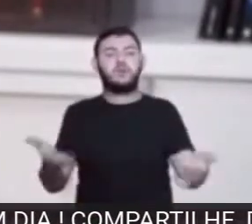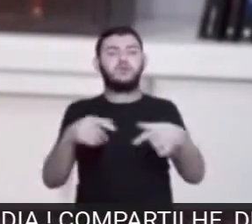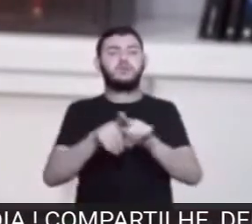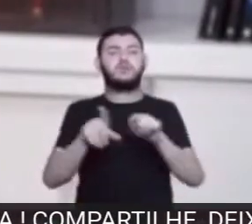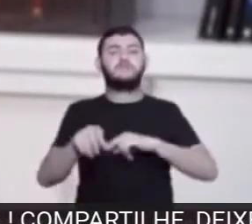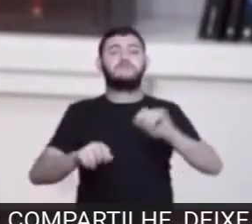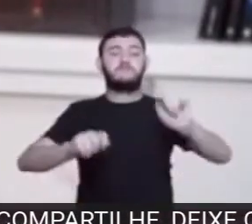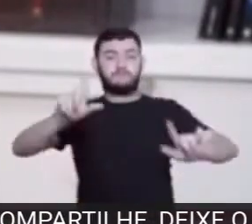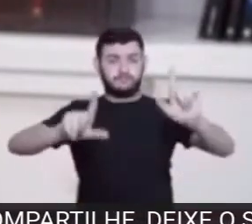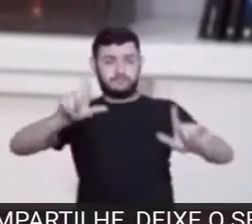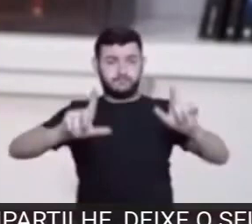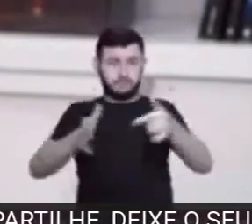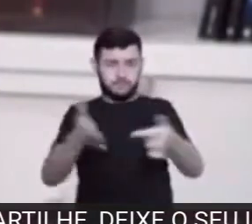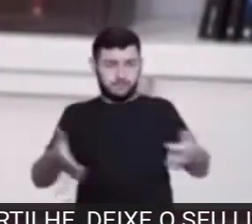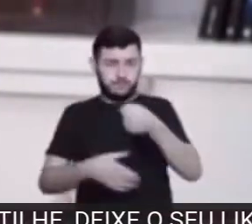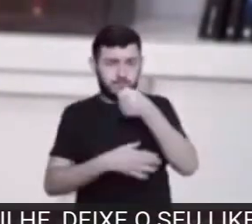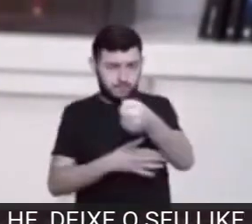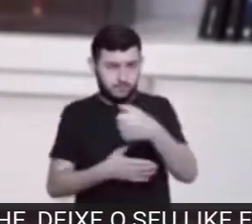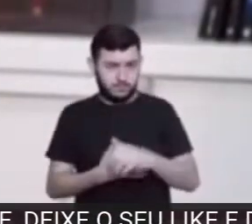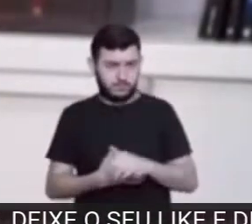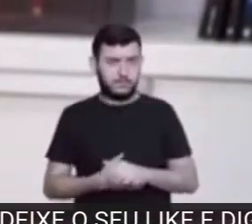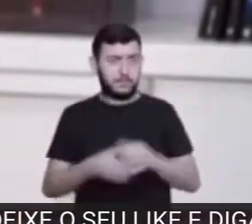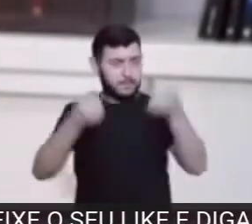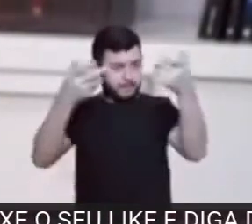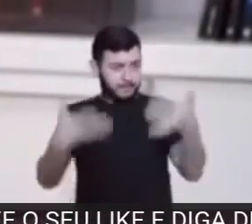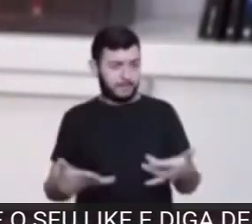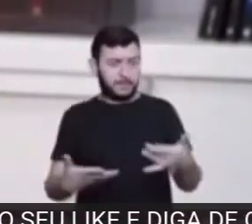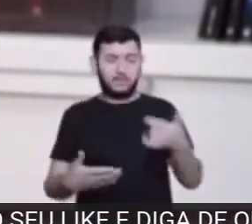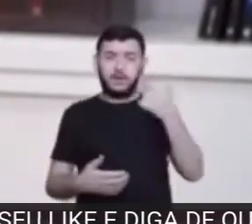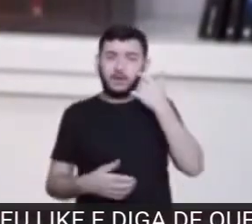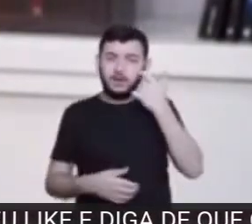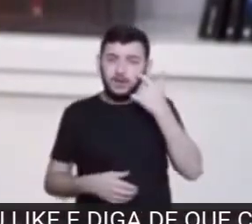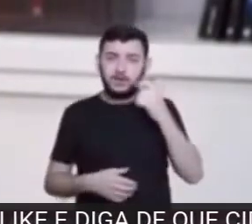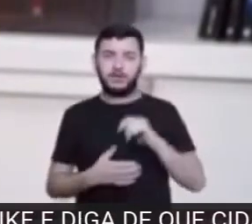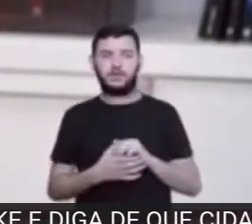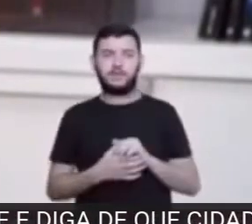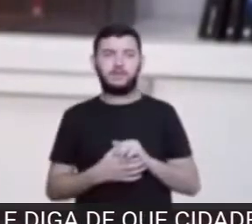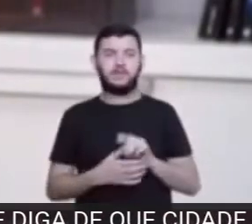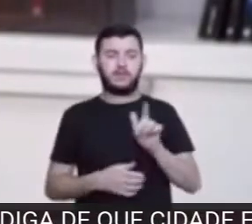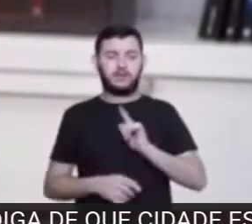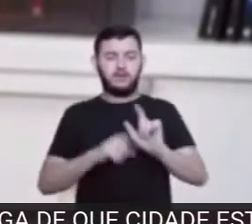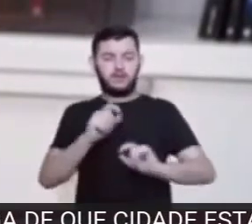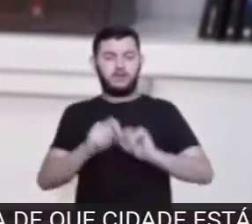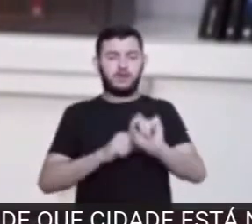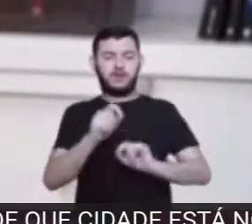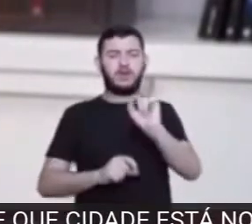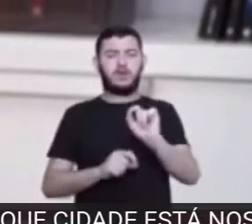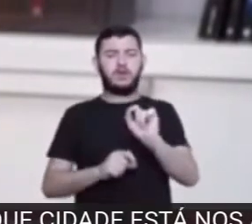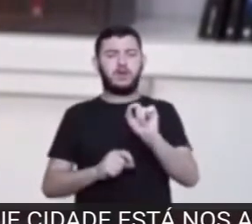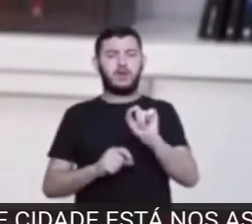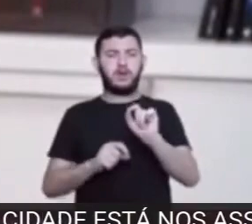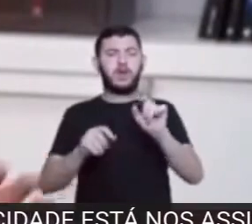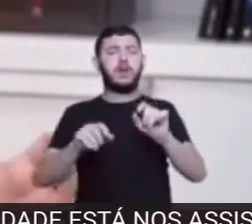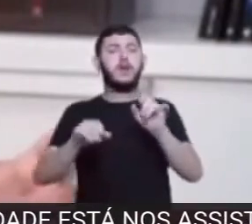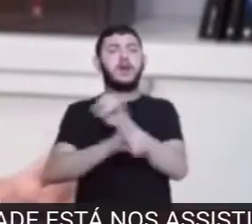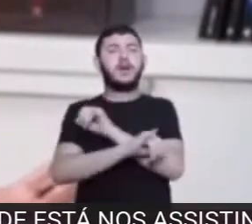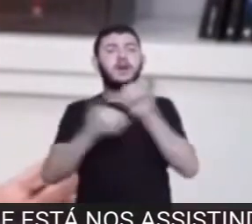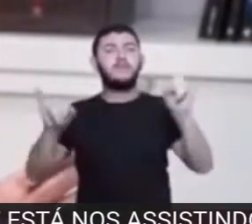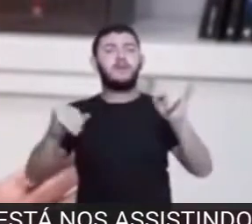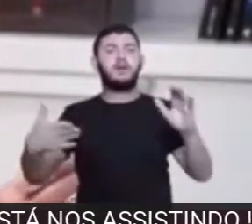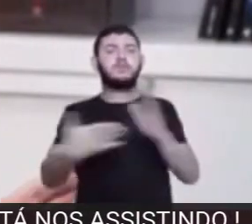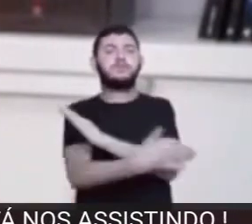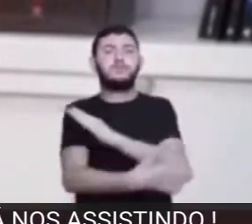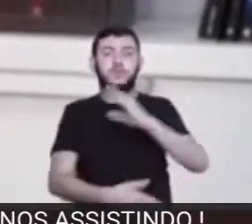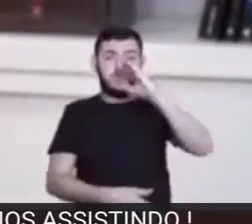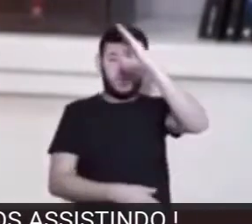A campanha do Fora Bolsonaro se transformou numa campanha a presidente do Lula. É isso que